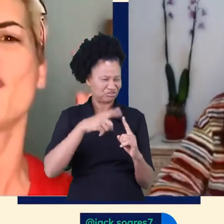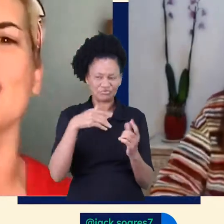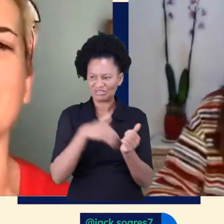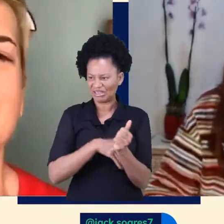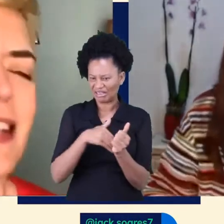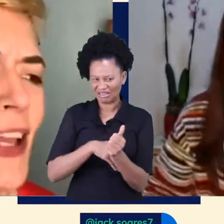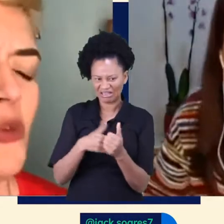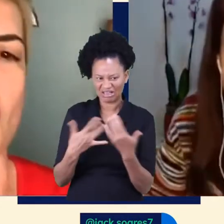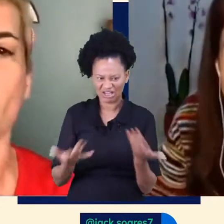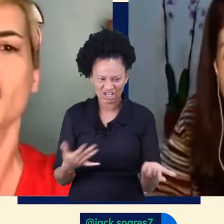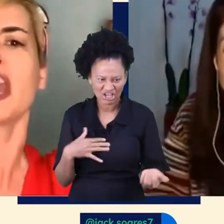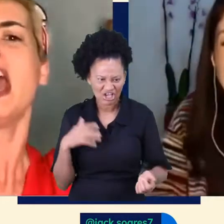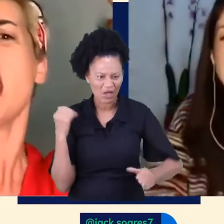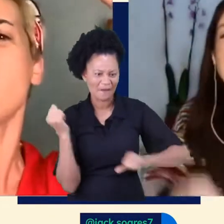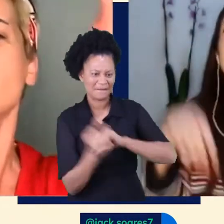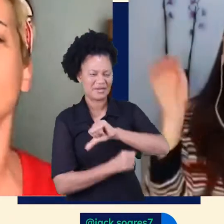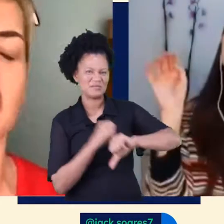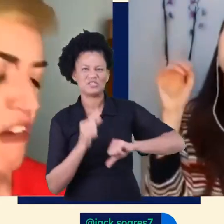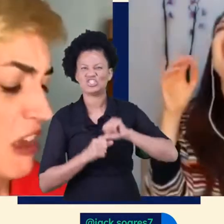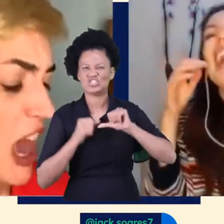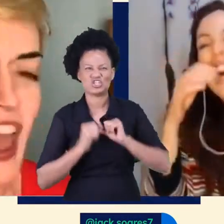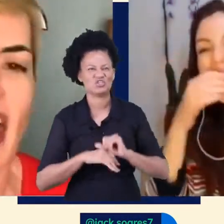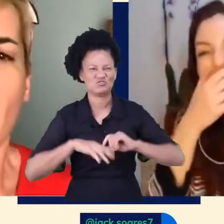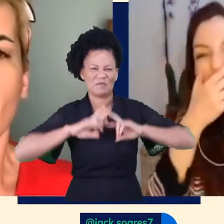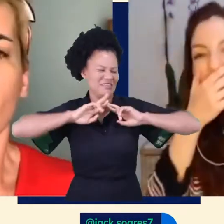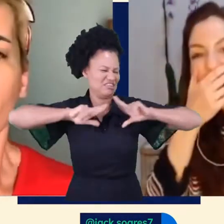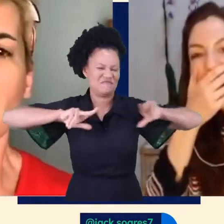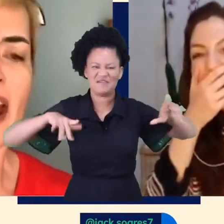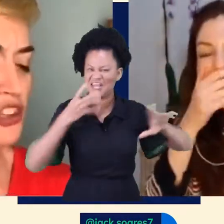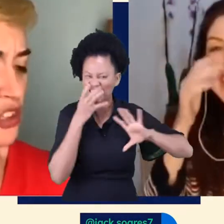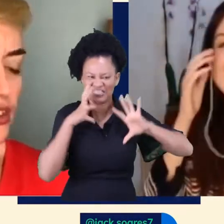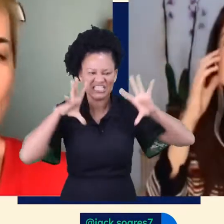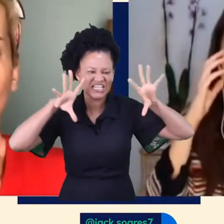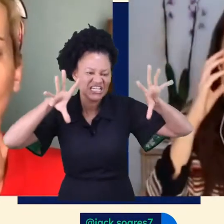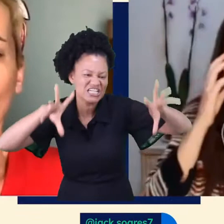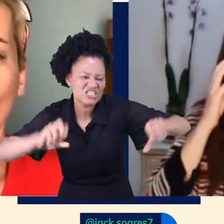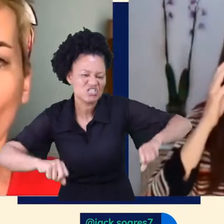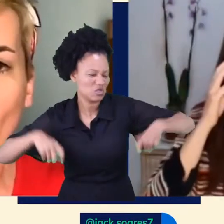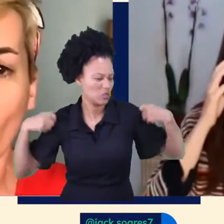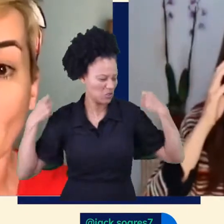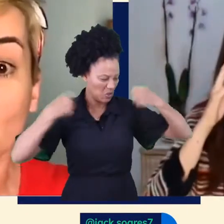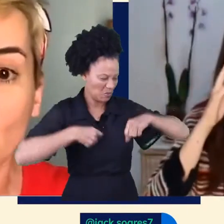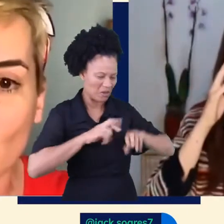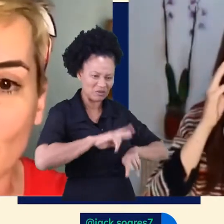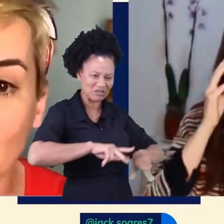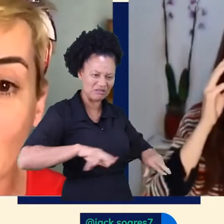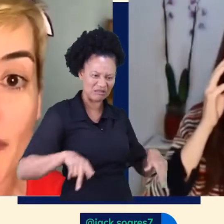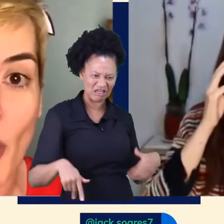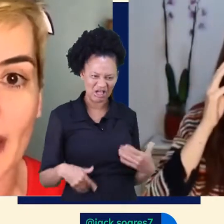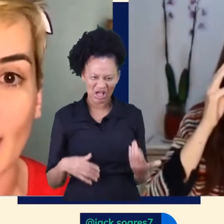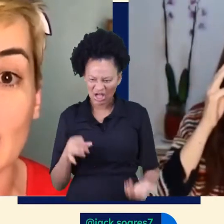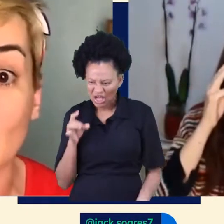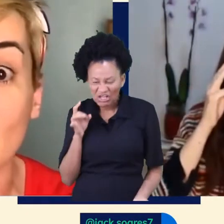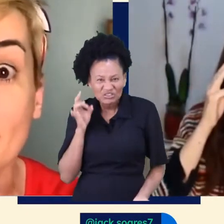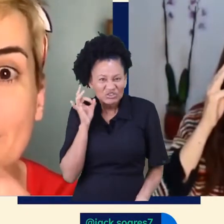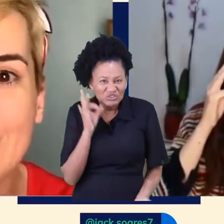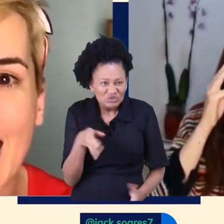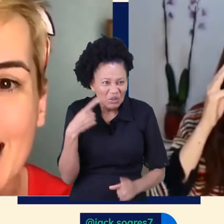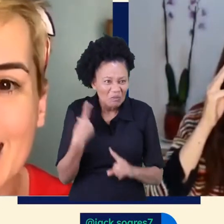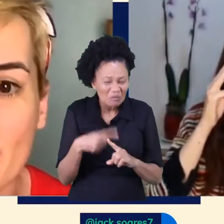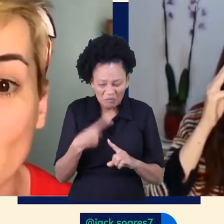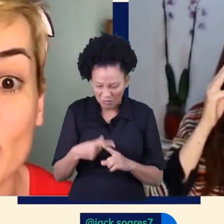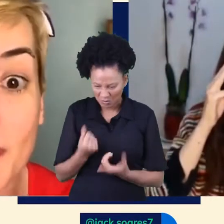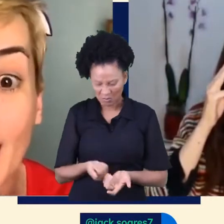dinossauro, eu coloco fantasia do Hulk, eu viro não sei o quê. E eles, só porque colocou uma roupa... Juro, gente, teve um comentário assim, eu